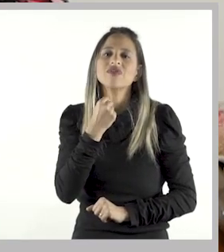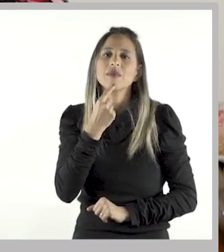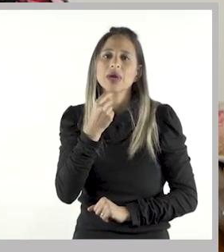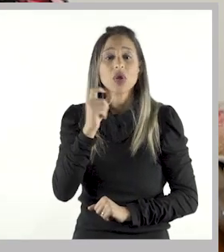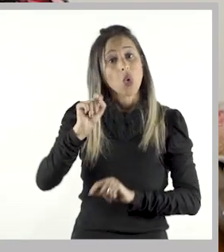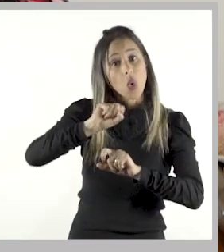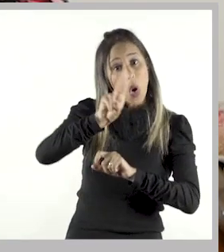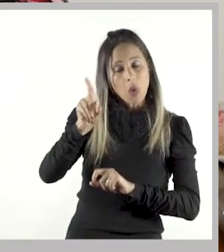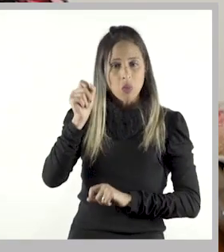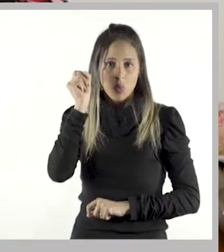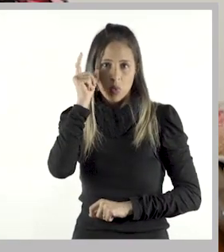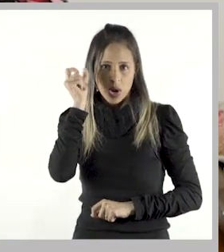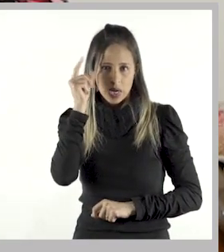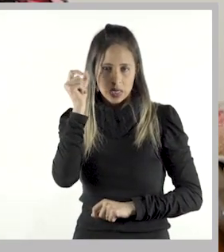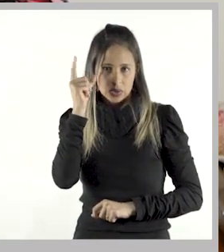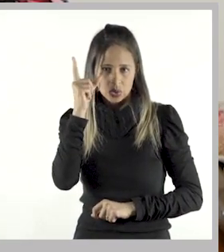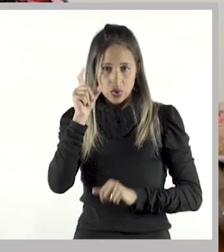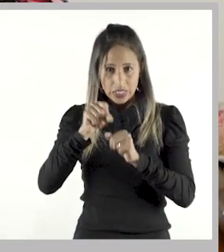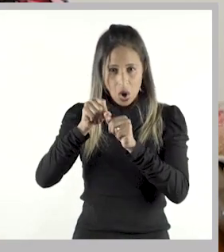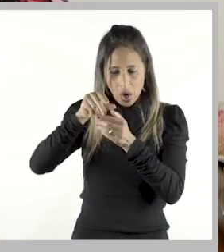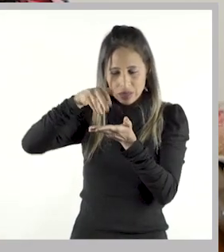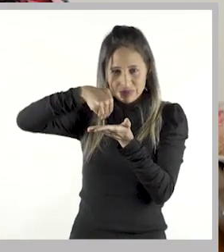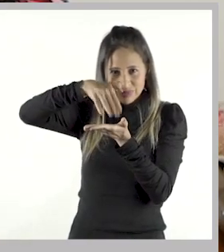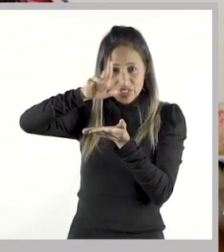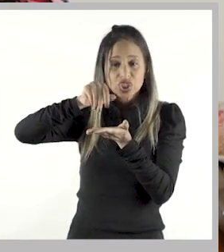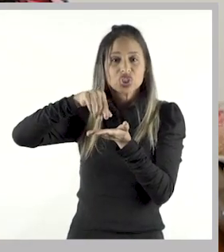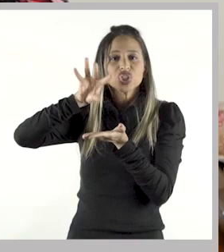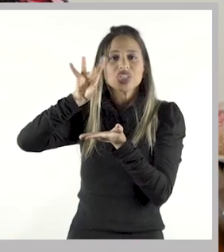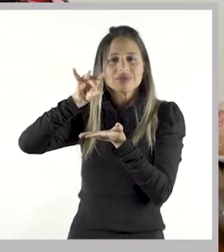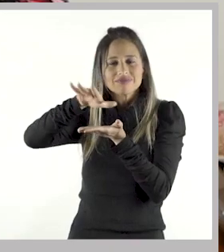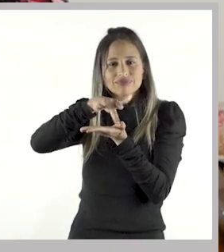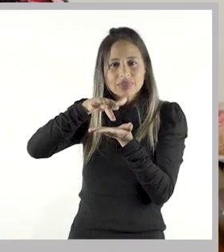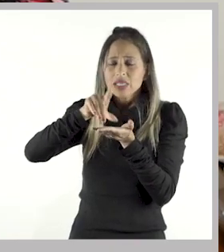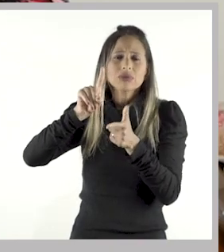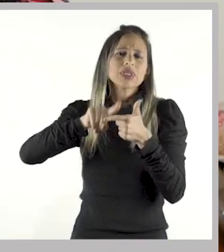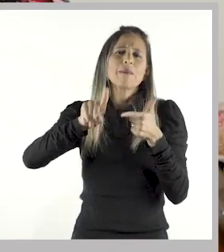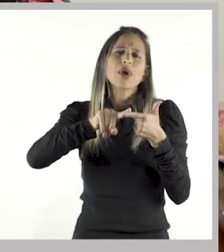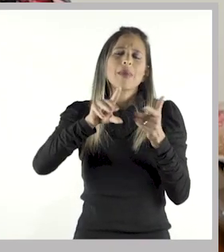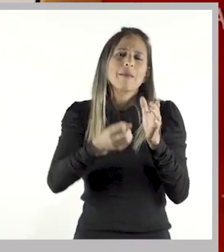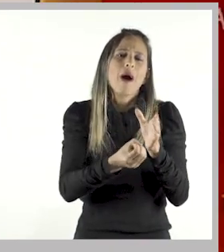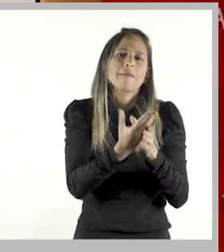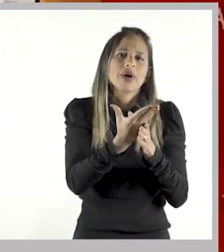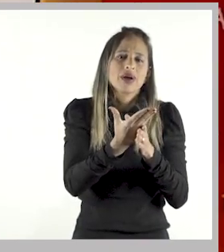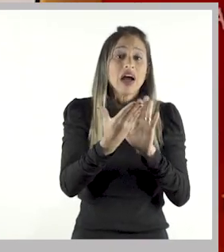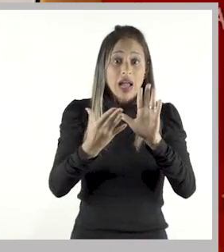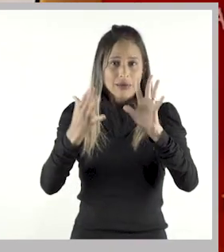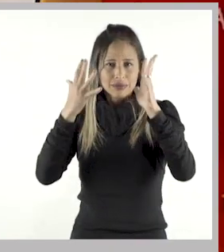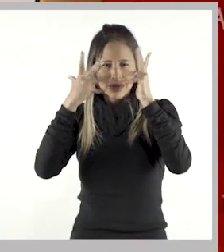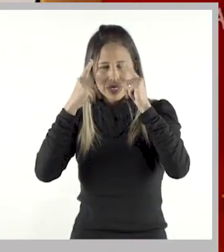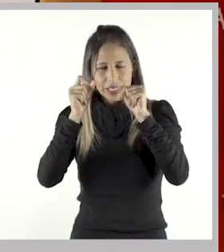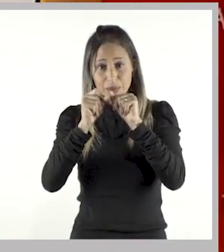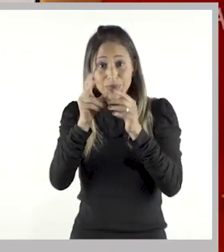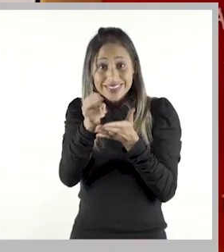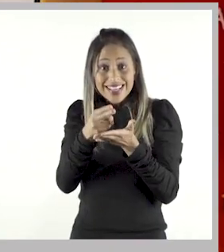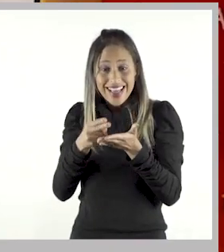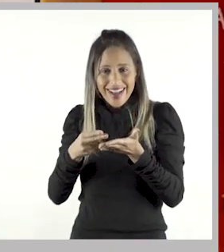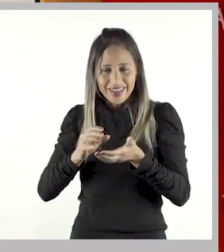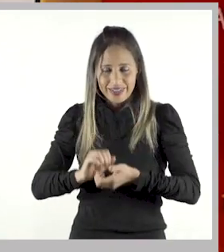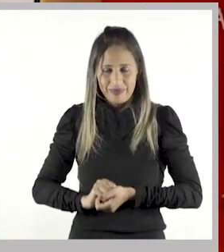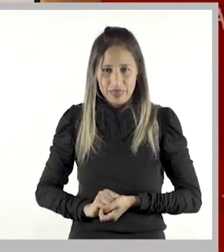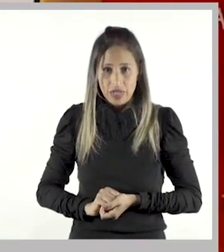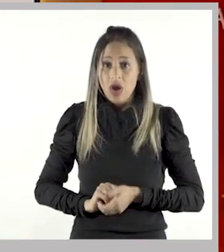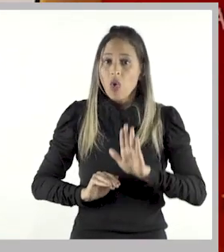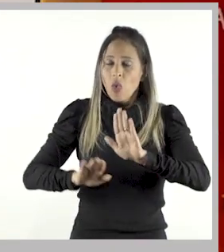colocar tinta por cima, não tem problema se ele aparecer. Às vezes dá até um charme para o desenho. Então, eu vou com cuidado, coloquei